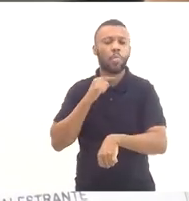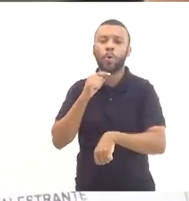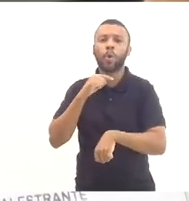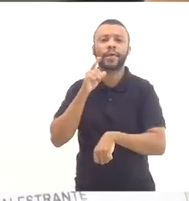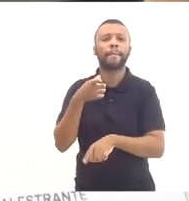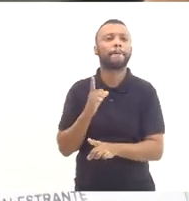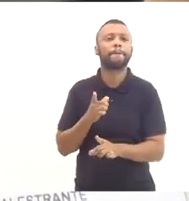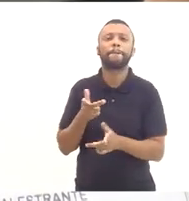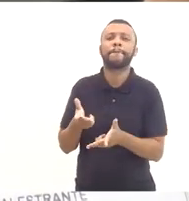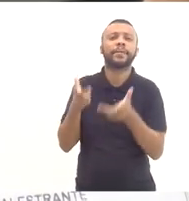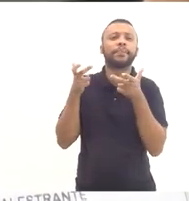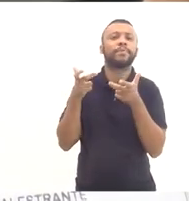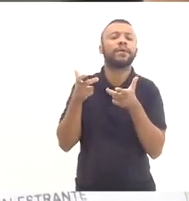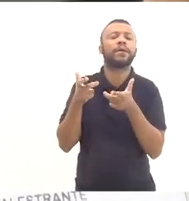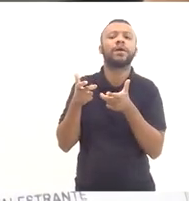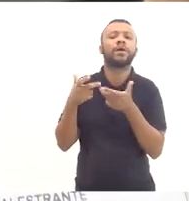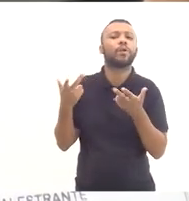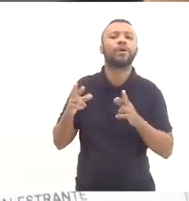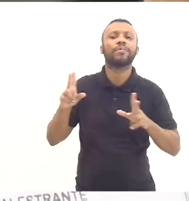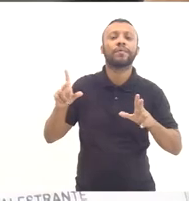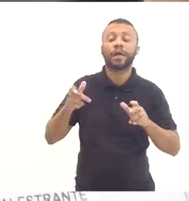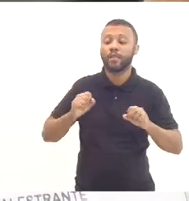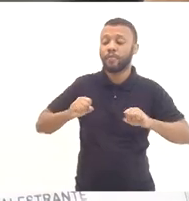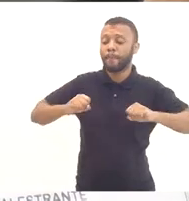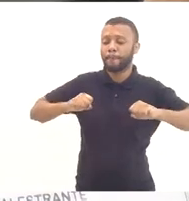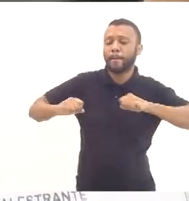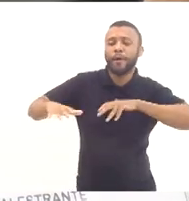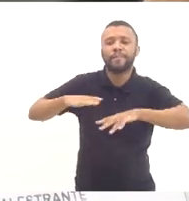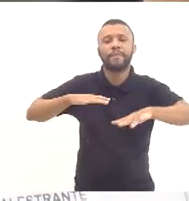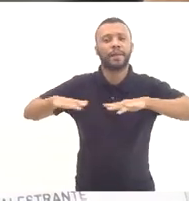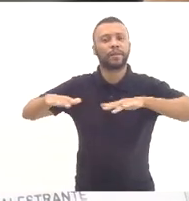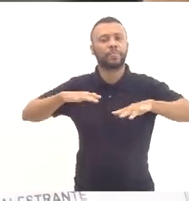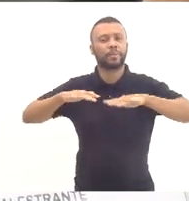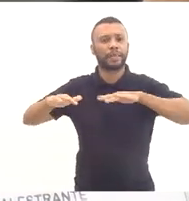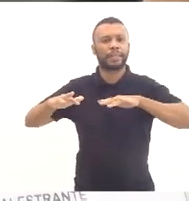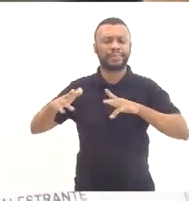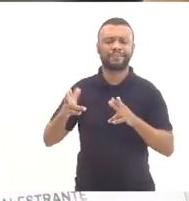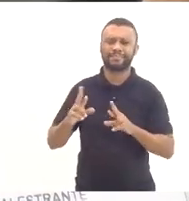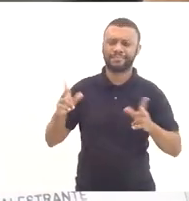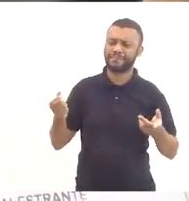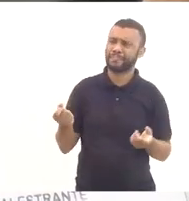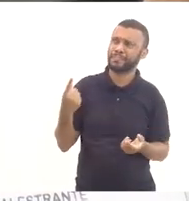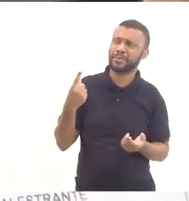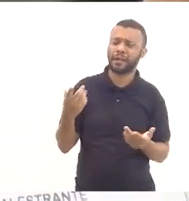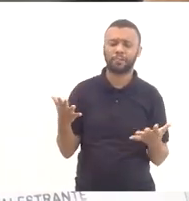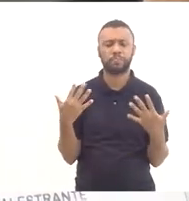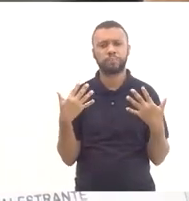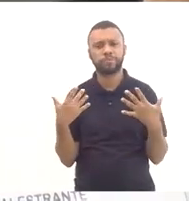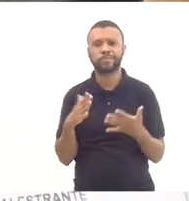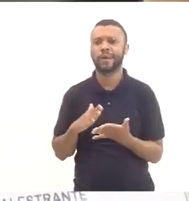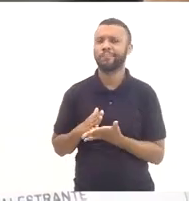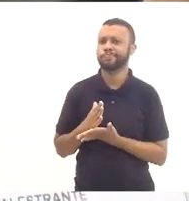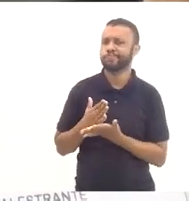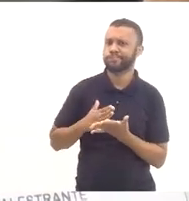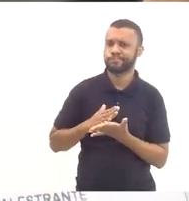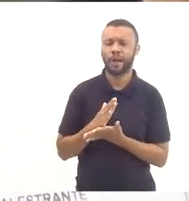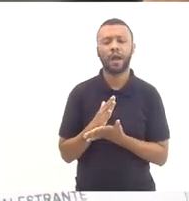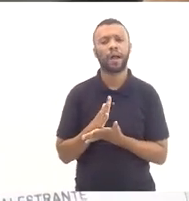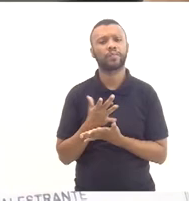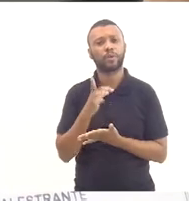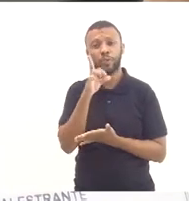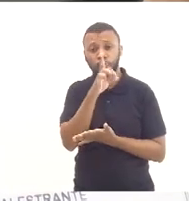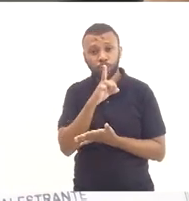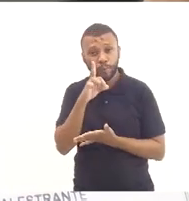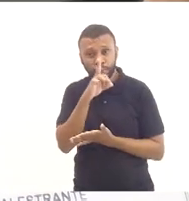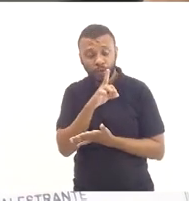é aonde que ele tava diferente movimento acho de movimento dele tava muito diferente e eu pensando tá muito calor tá incomodado só fala do mito quente no